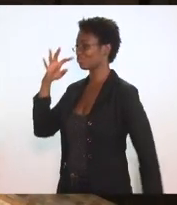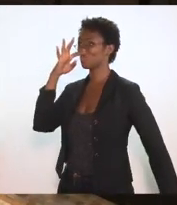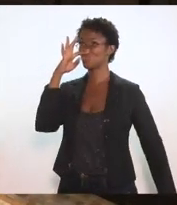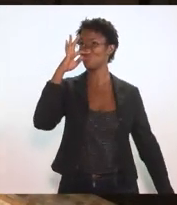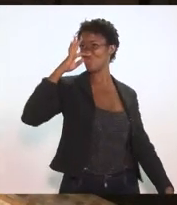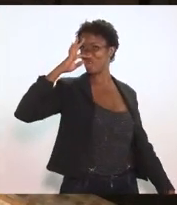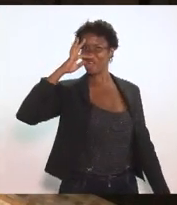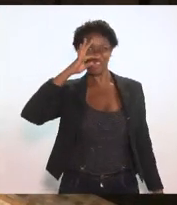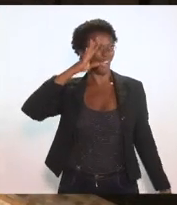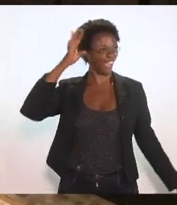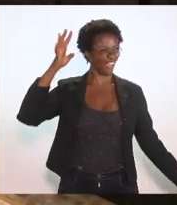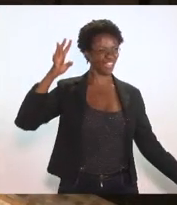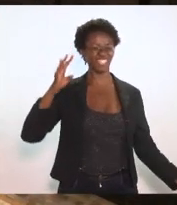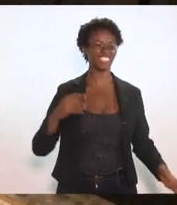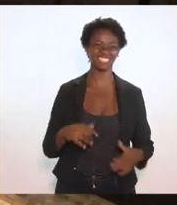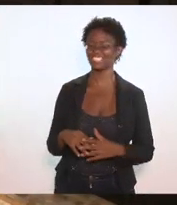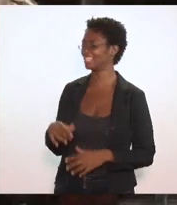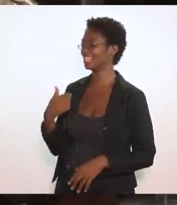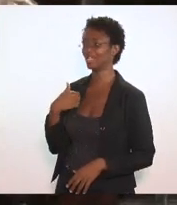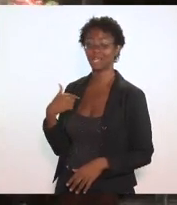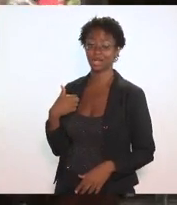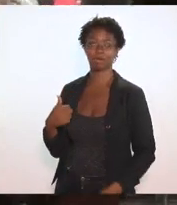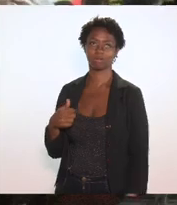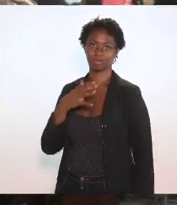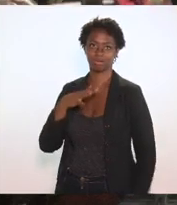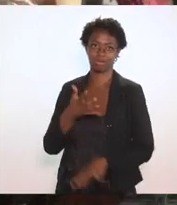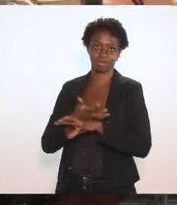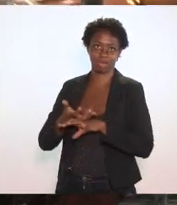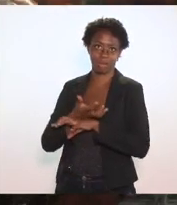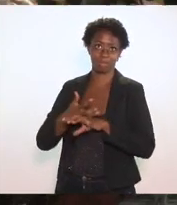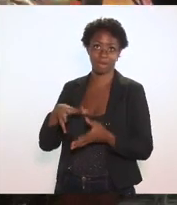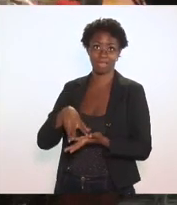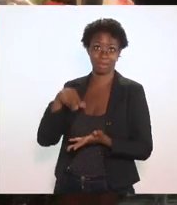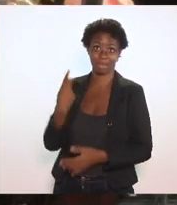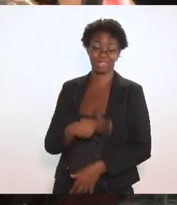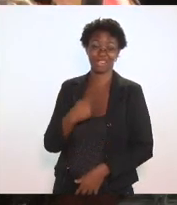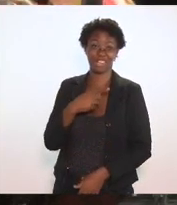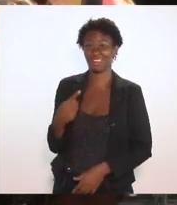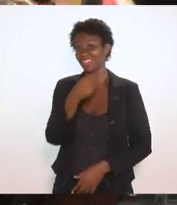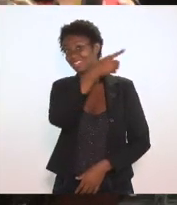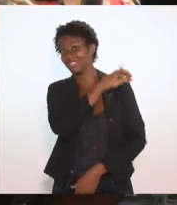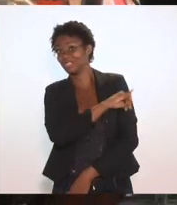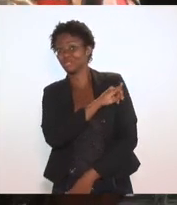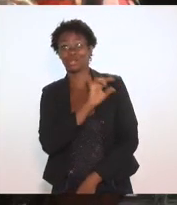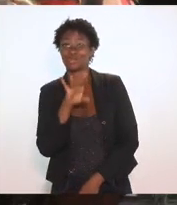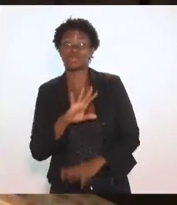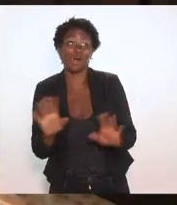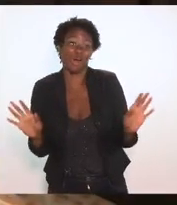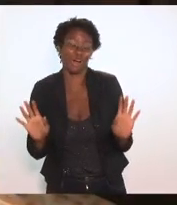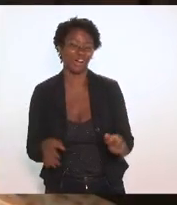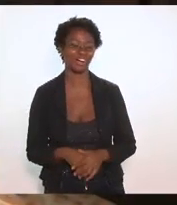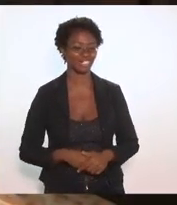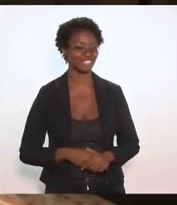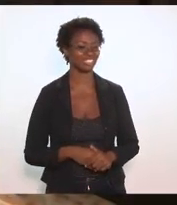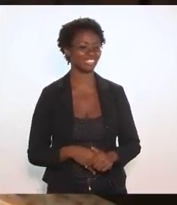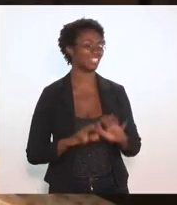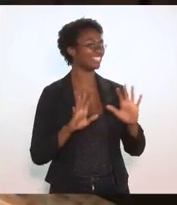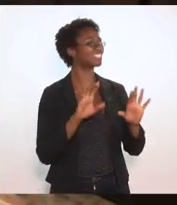não conheço, hein, deputada Mônica, Praça Paris, aqui em pois Bom Sucesso. Eu também conheço. Eu também. Mas onde eu quero chegar, presidente? Onde